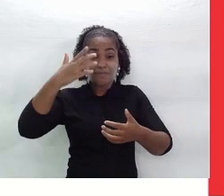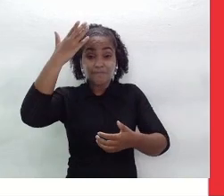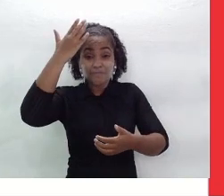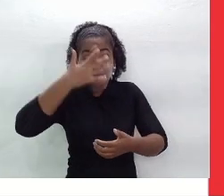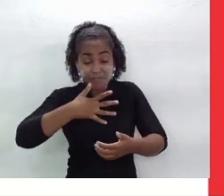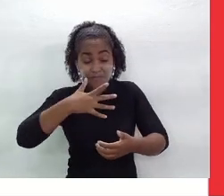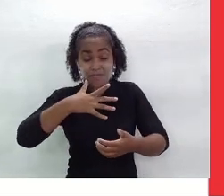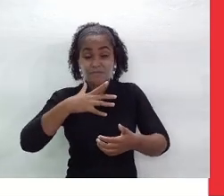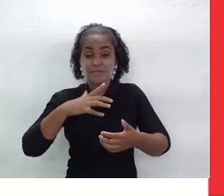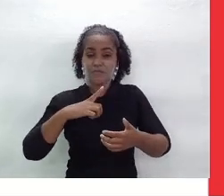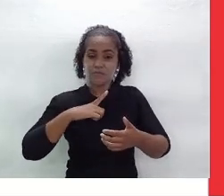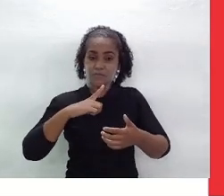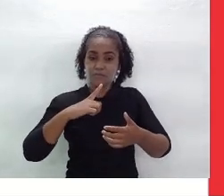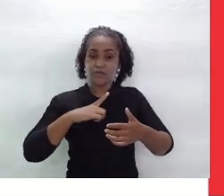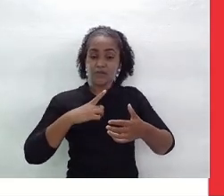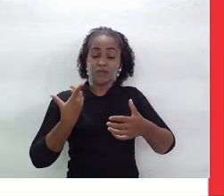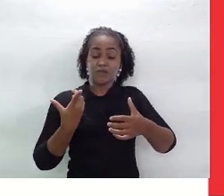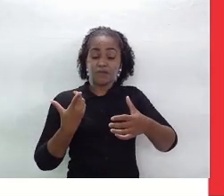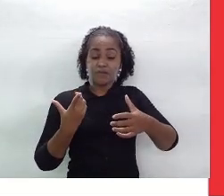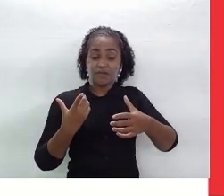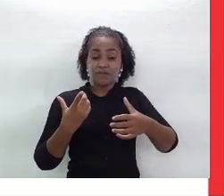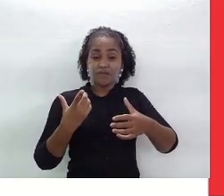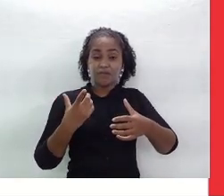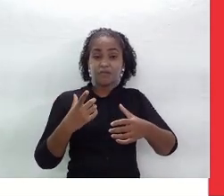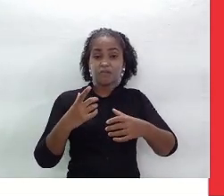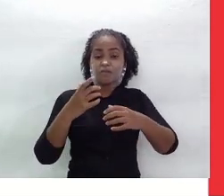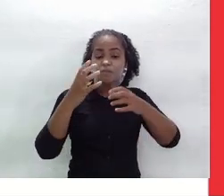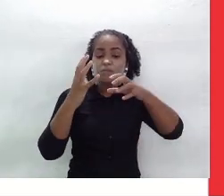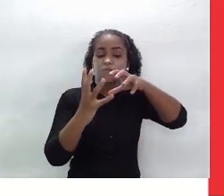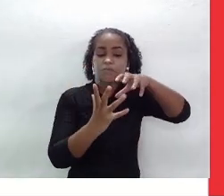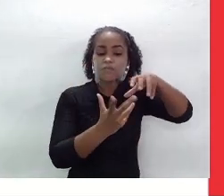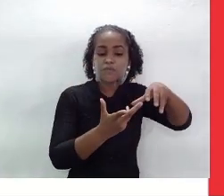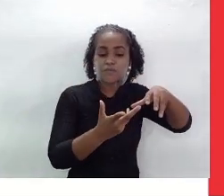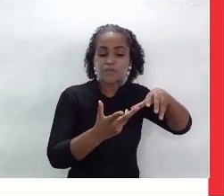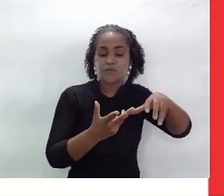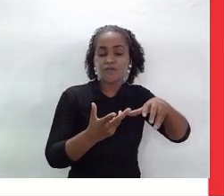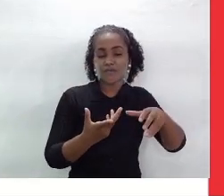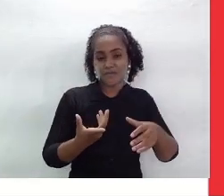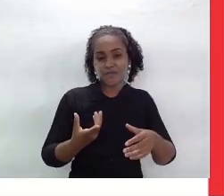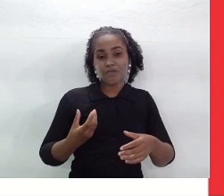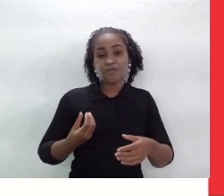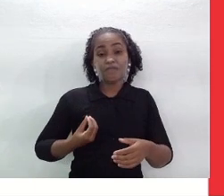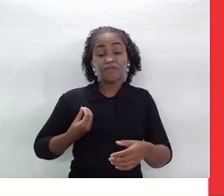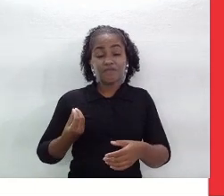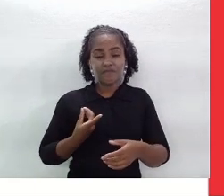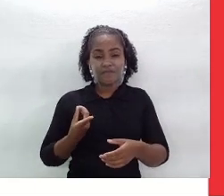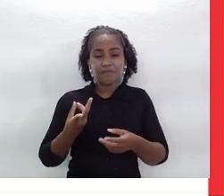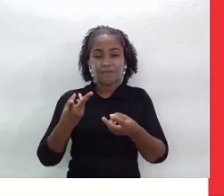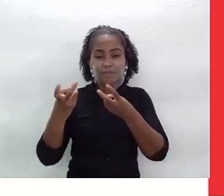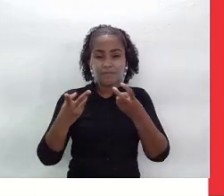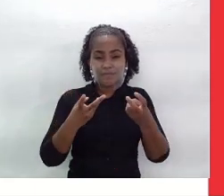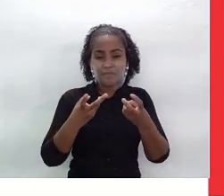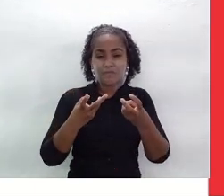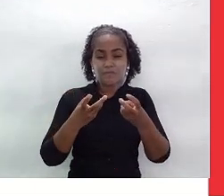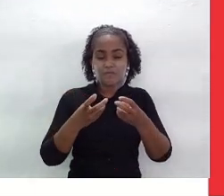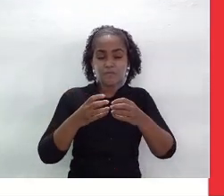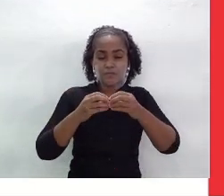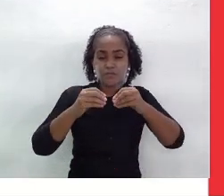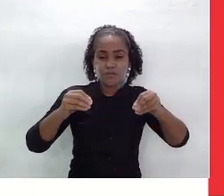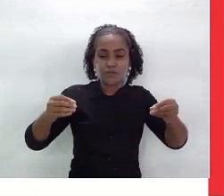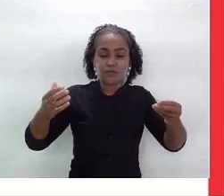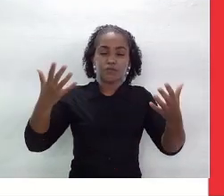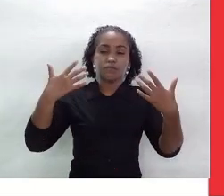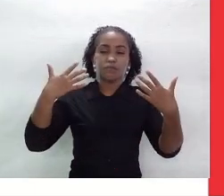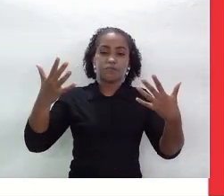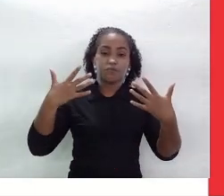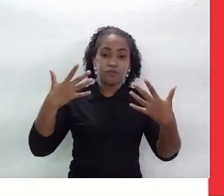desse dinamismo da crosta terrestre é a existência dos desertos costeiros,